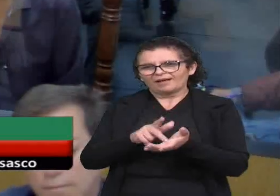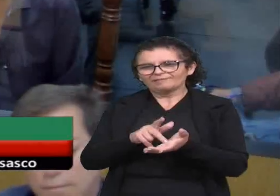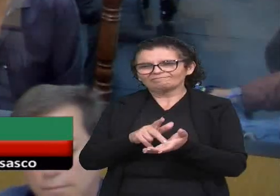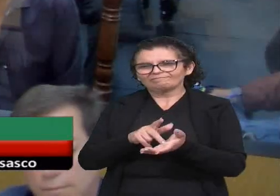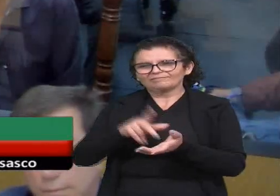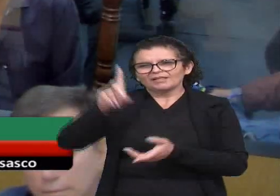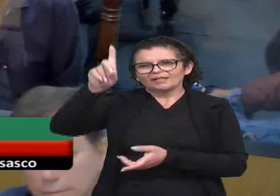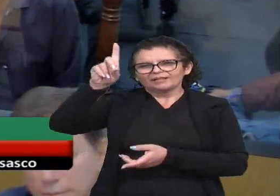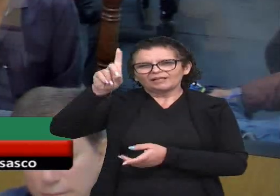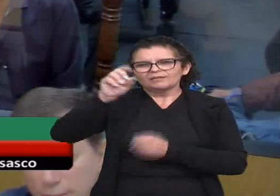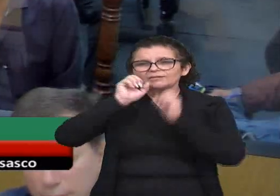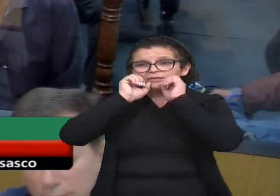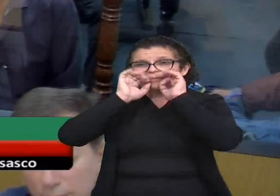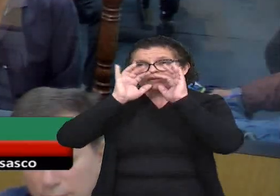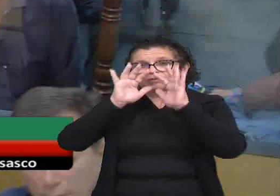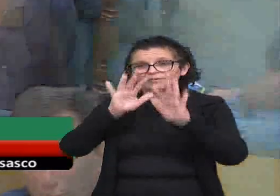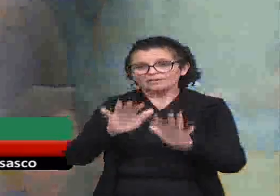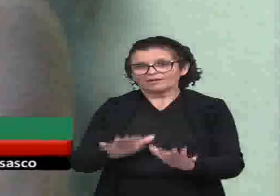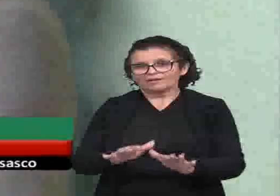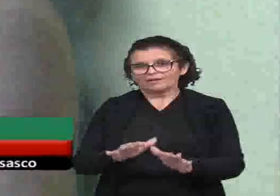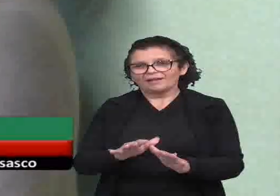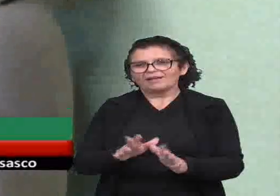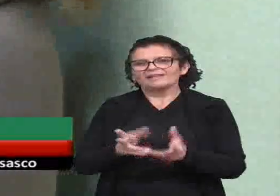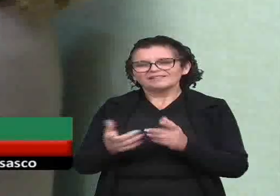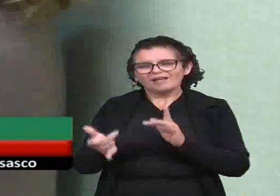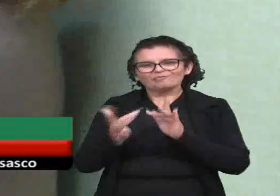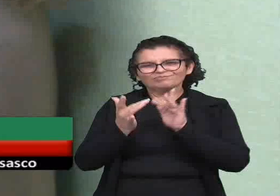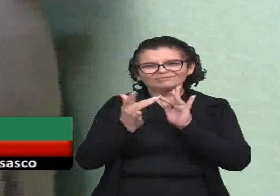Deus continue te abençoando. E não perca o nosso contato, né?